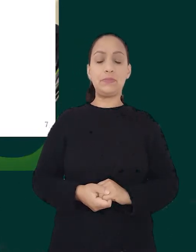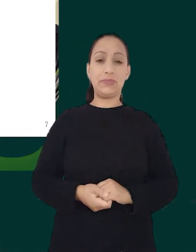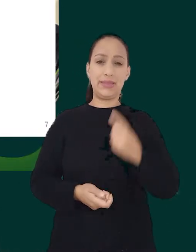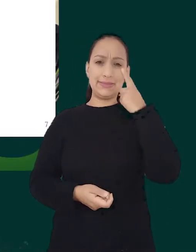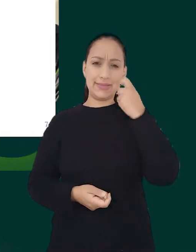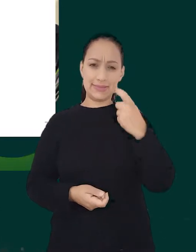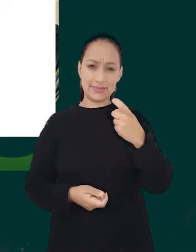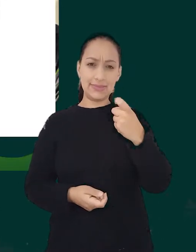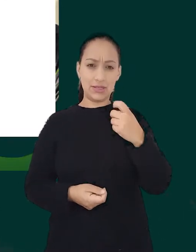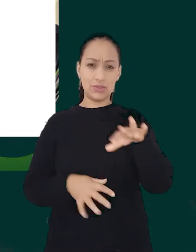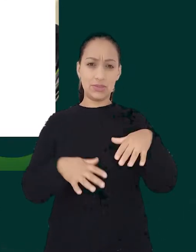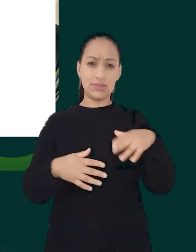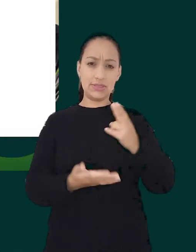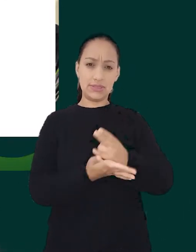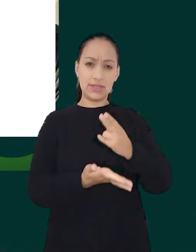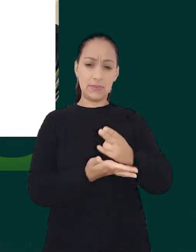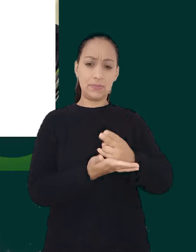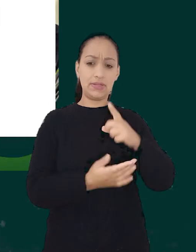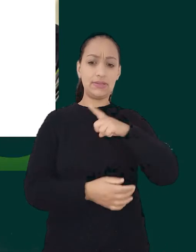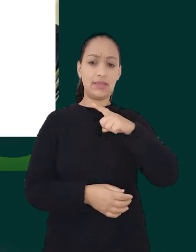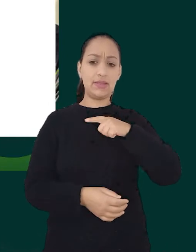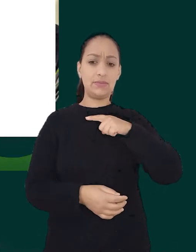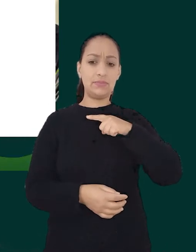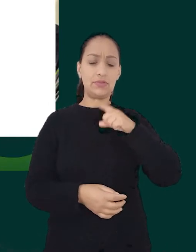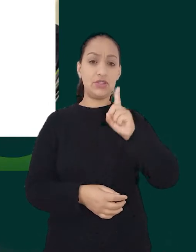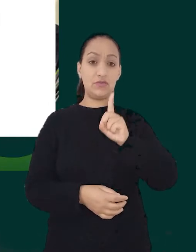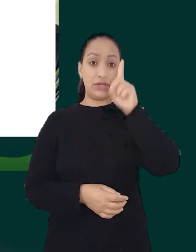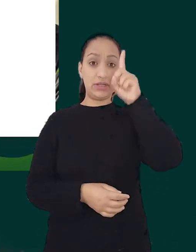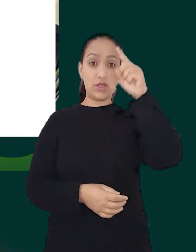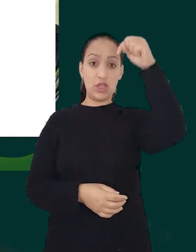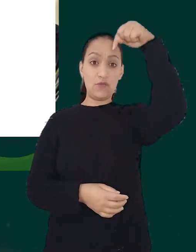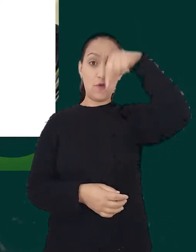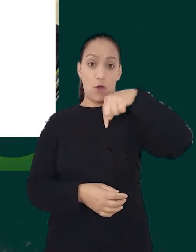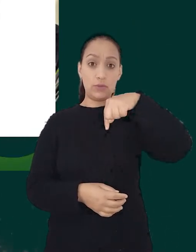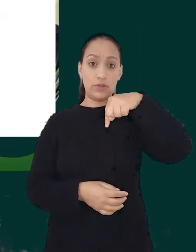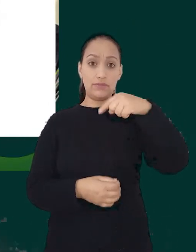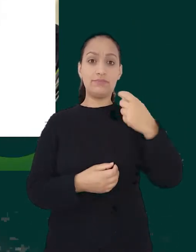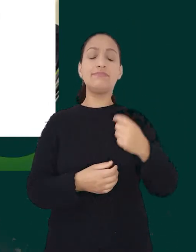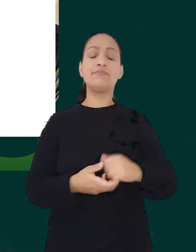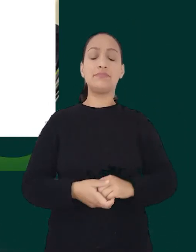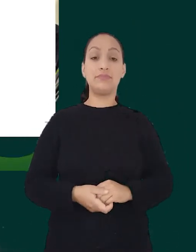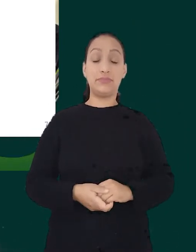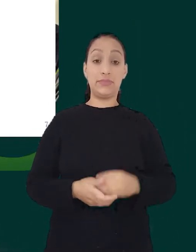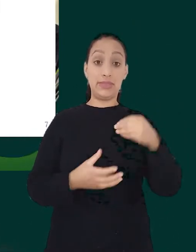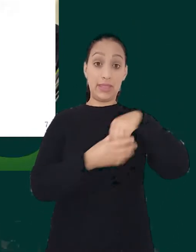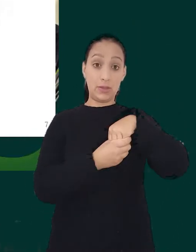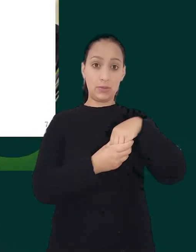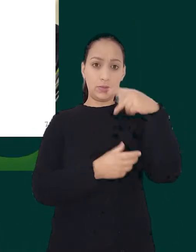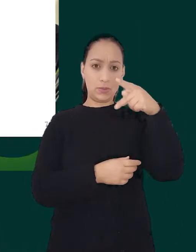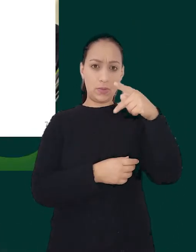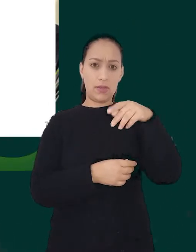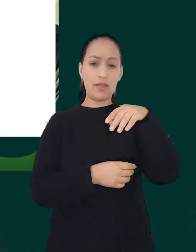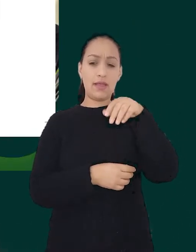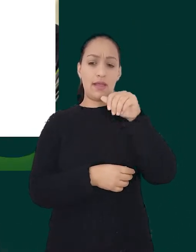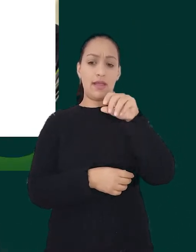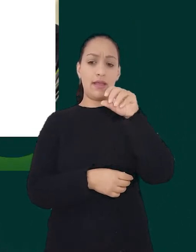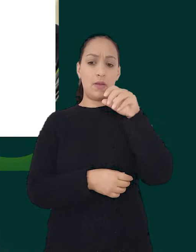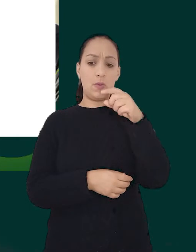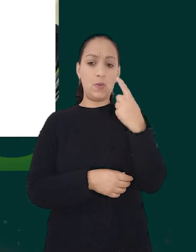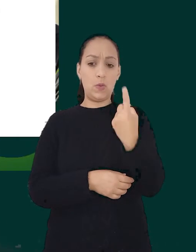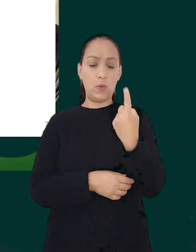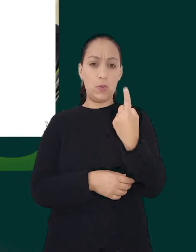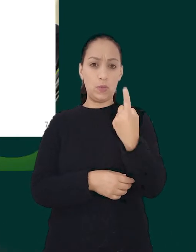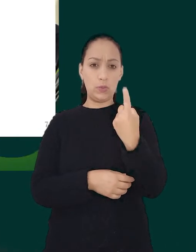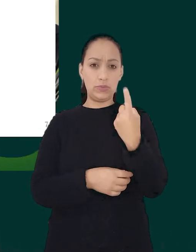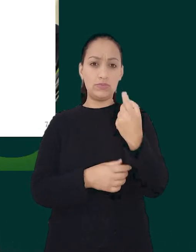É interessante porque ele sempre tem uma flechinha de ida e uma flechinha de volta. Tá? Dentro do idle 1, quando eu estou,